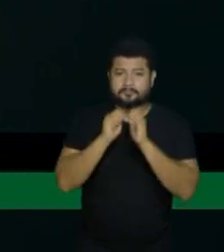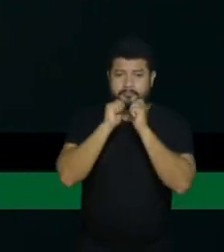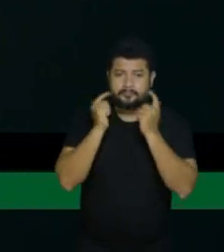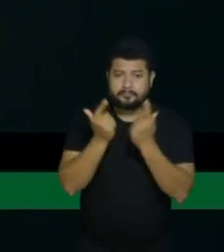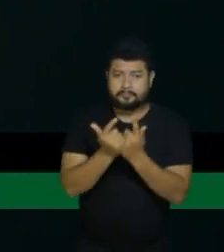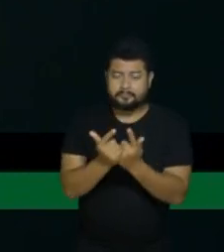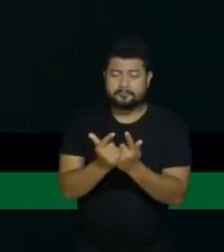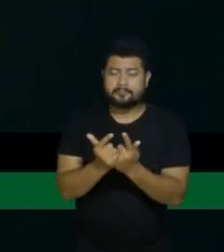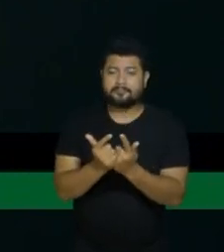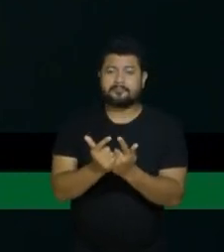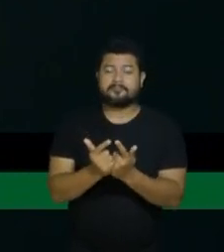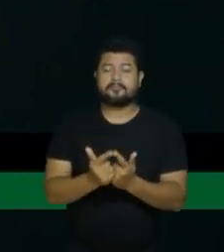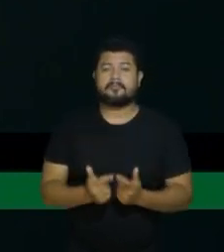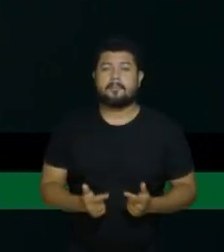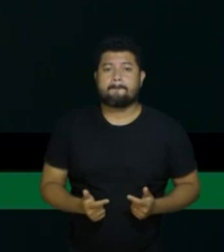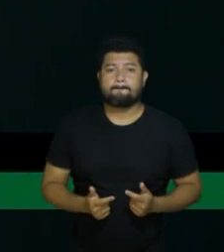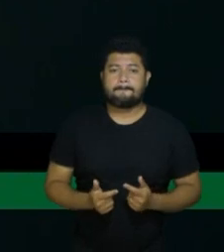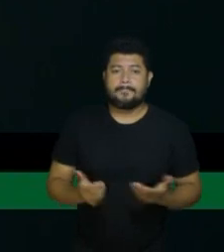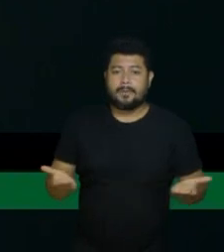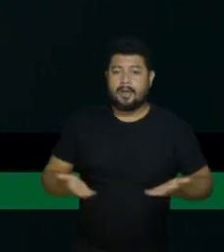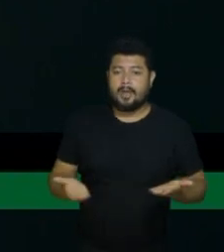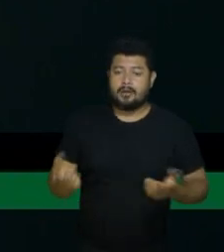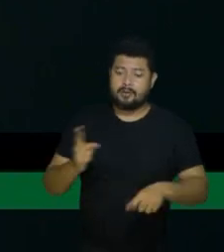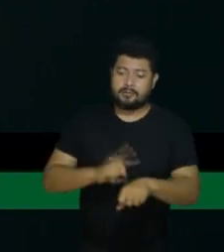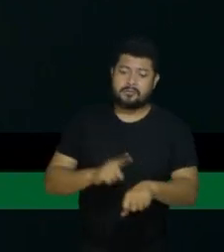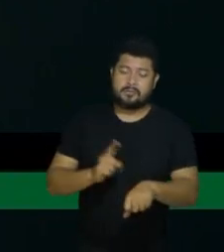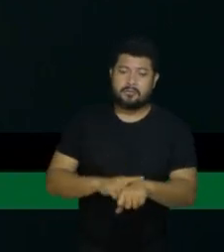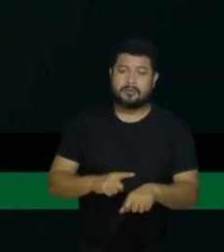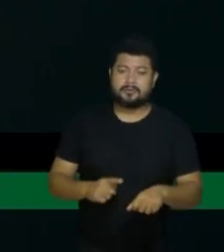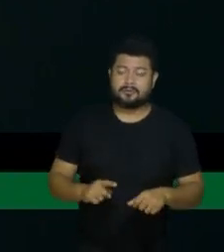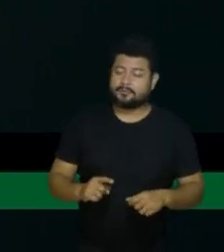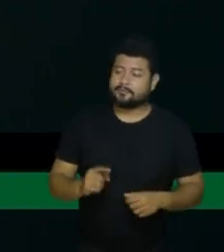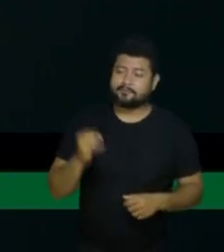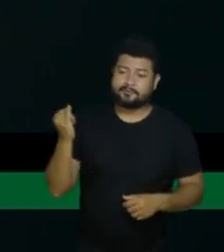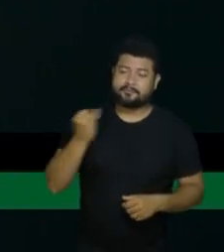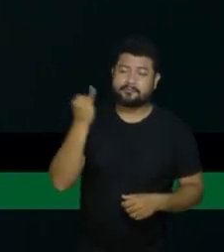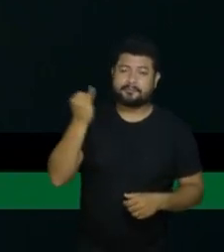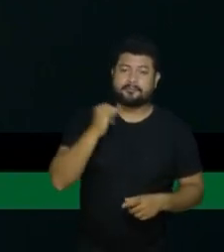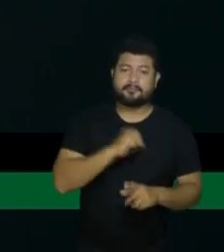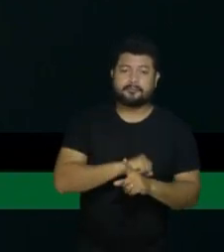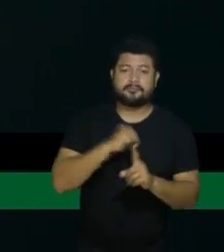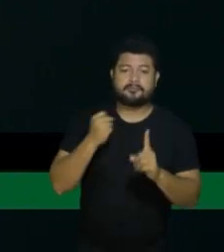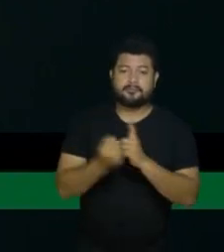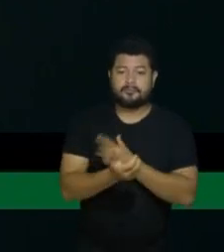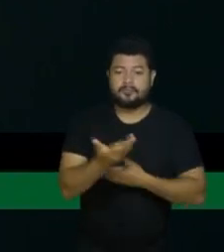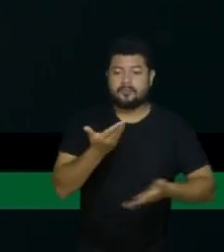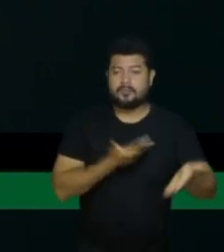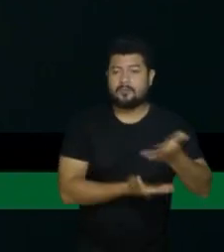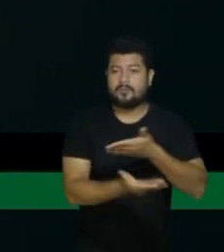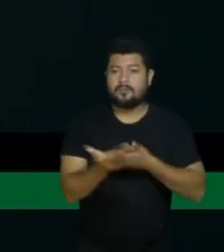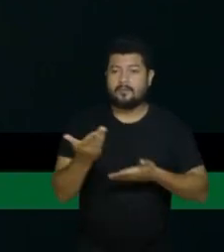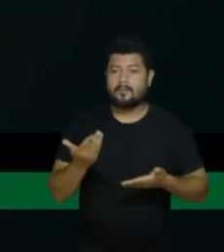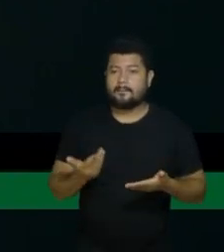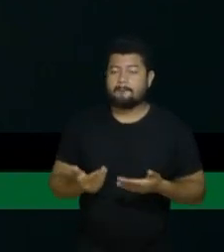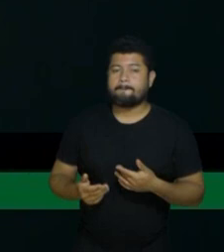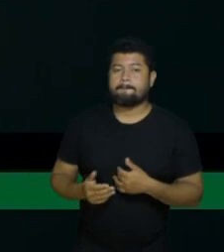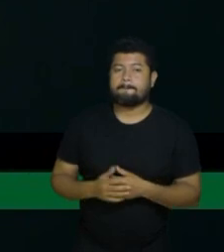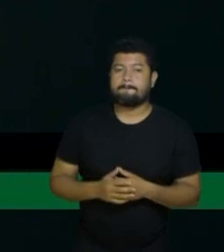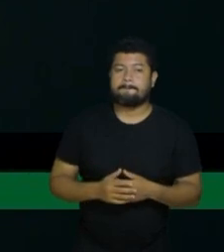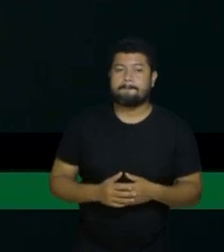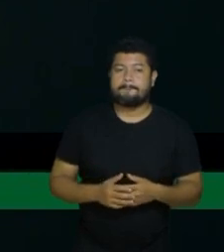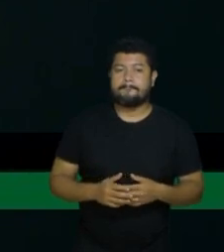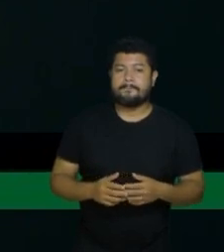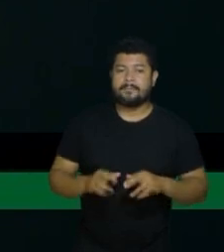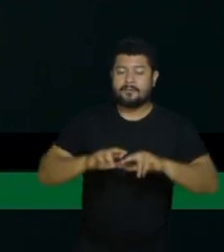Legislativa por este momento rico importante de socialização e de conhecimentos de